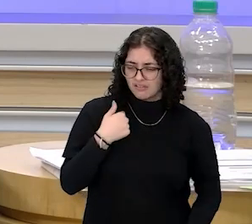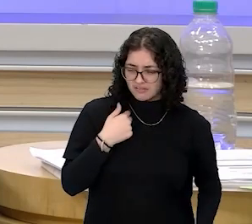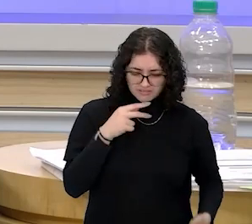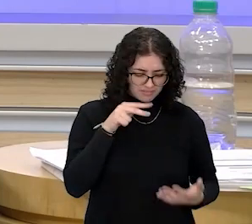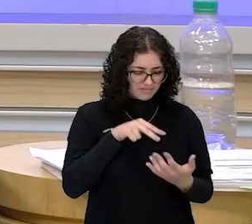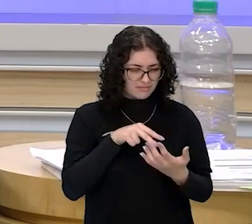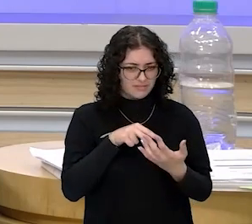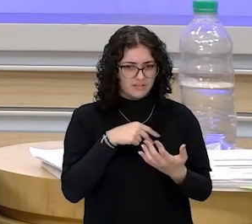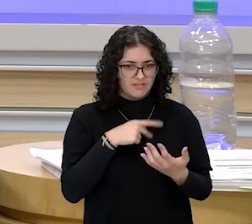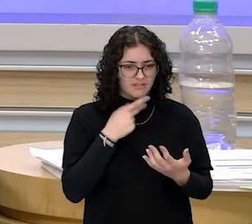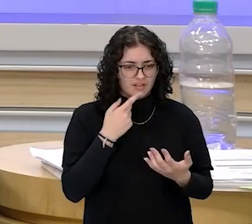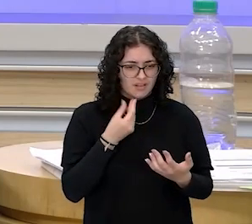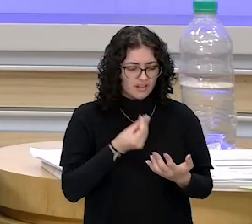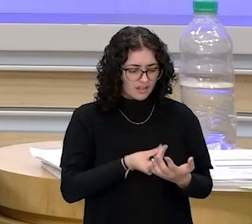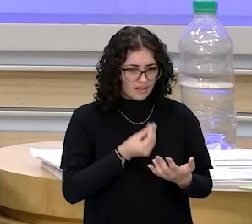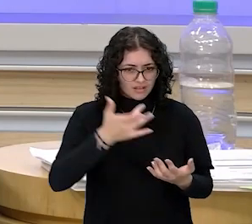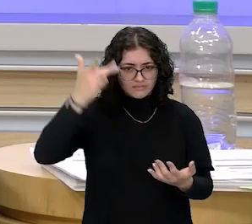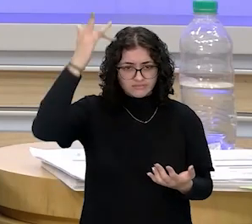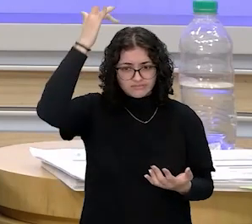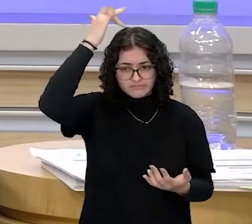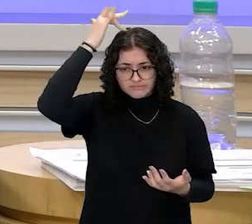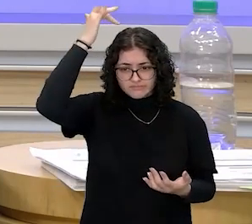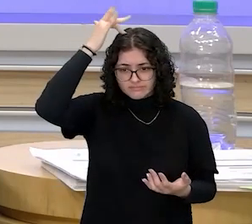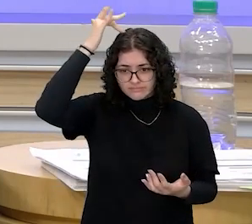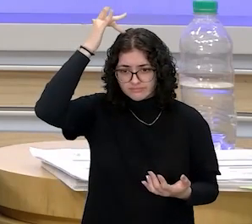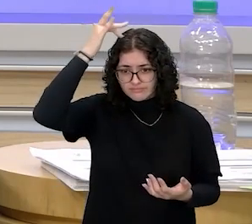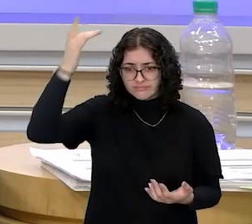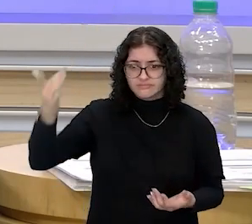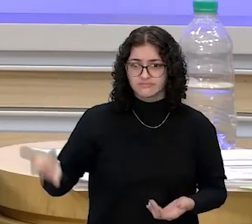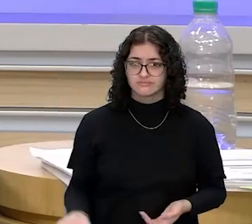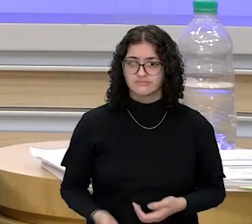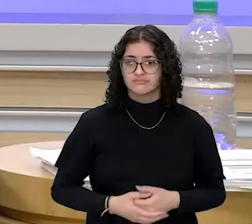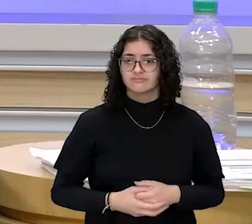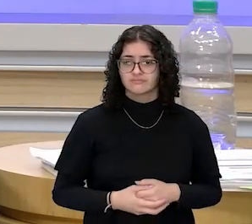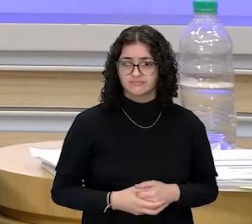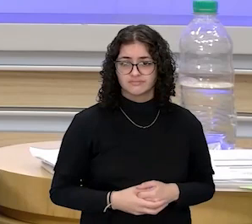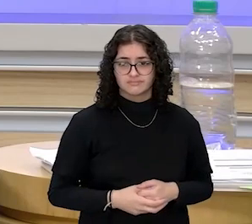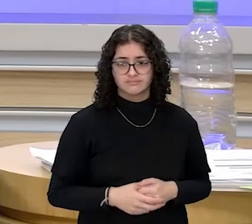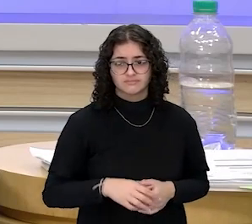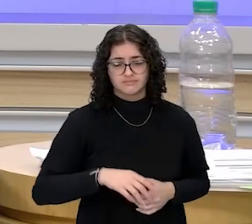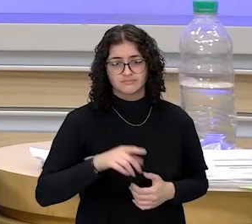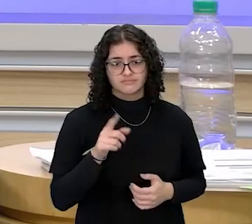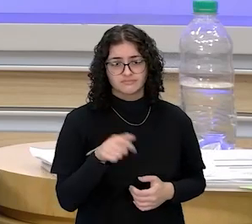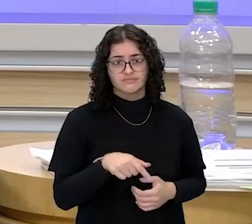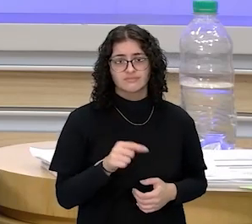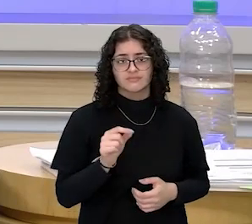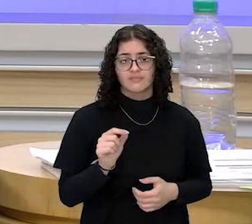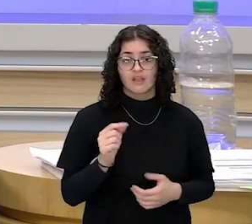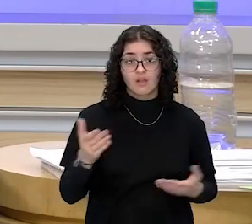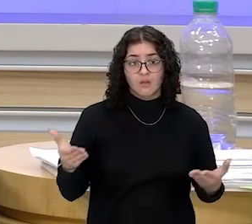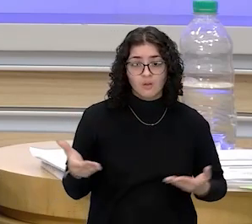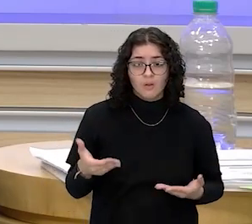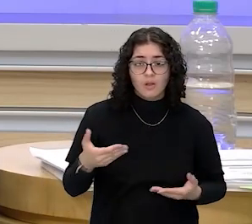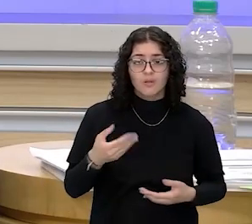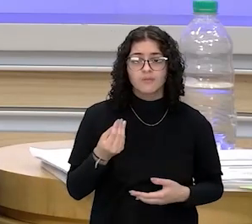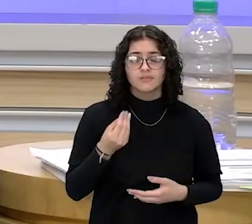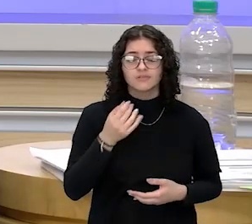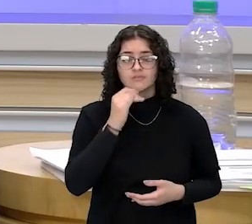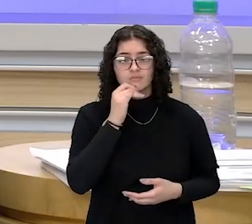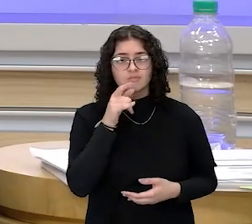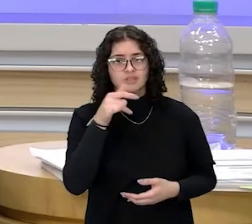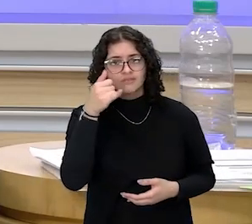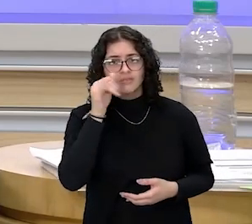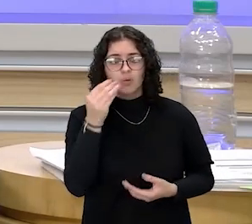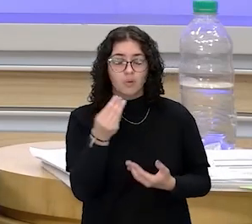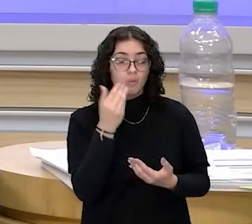falava, gente, isso aqui é um absurdo, não é possível, né? Agora, é importante a gente saber para não cair